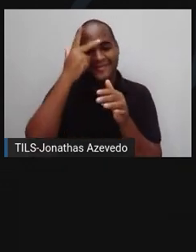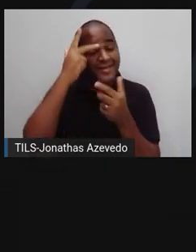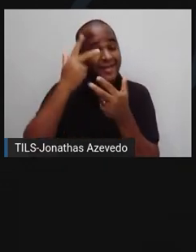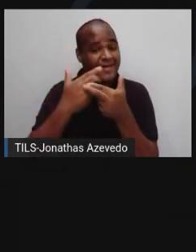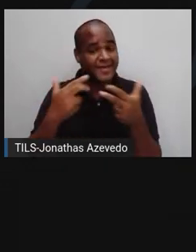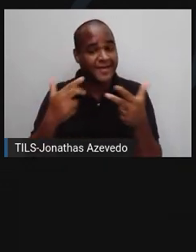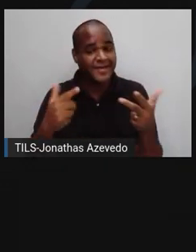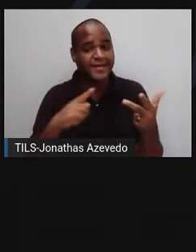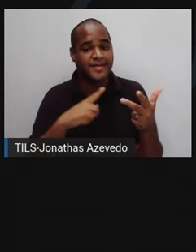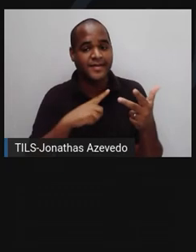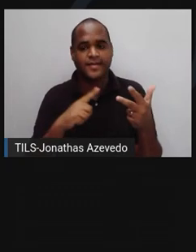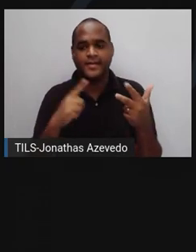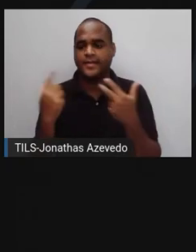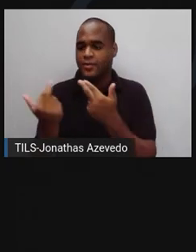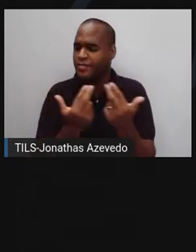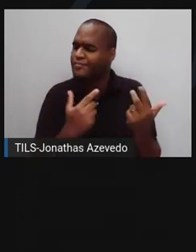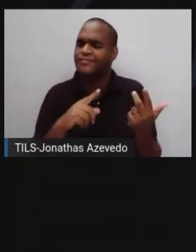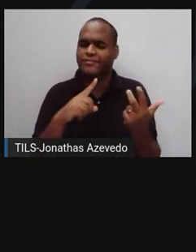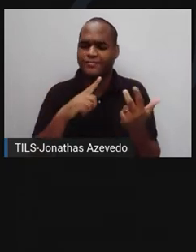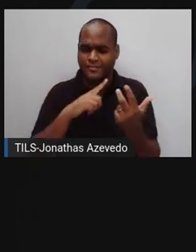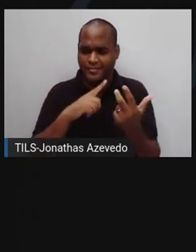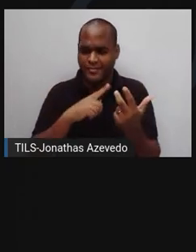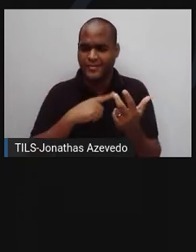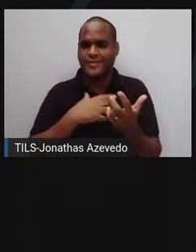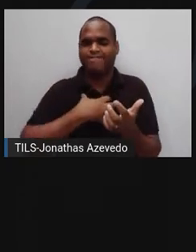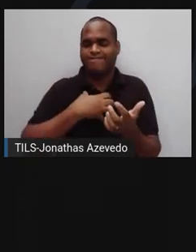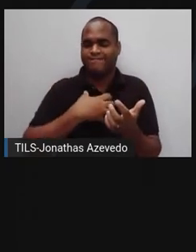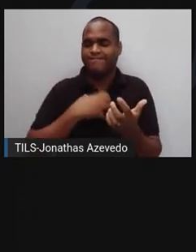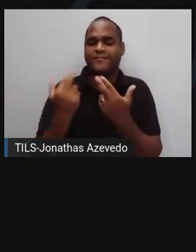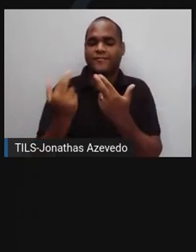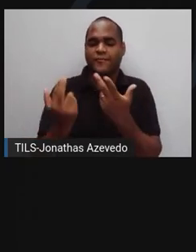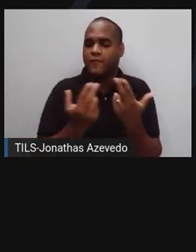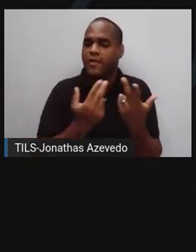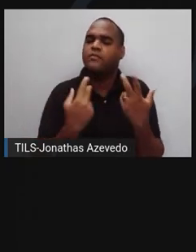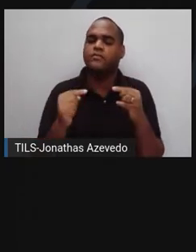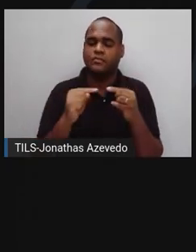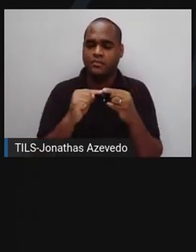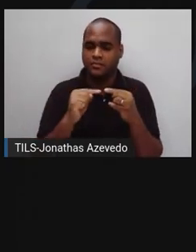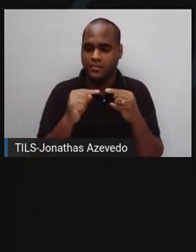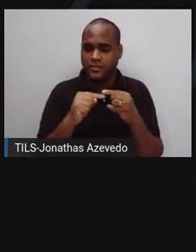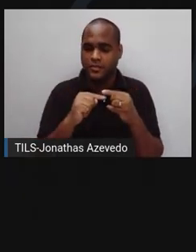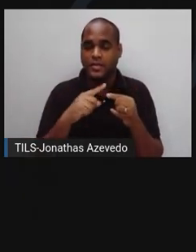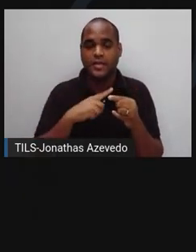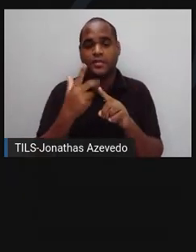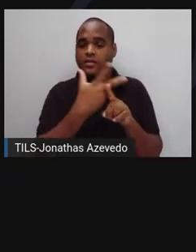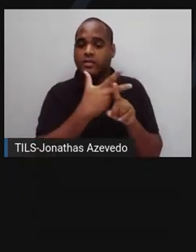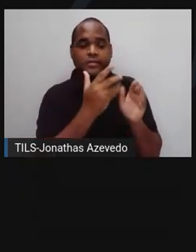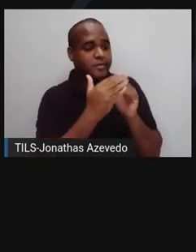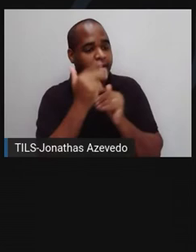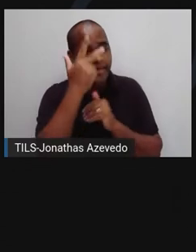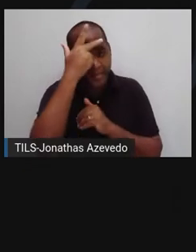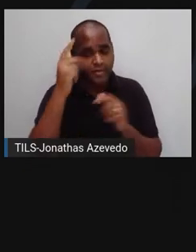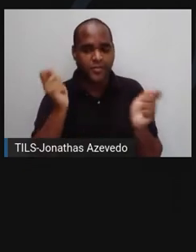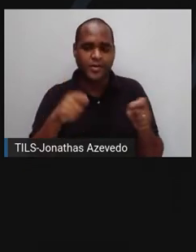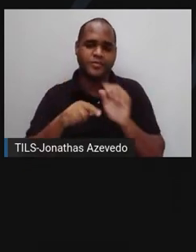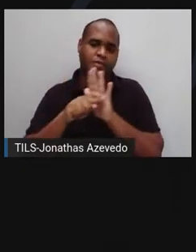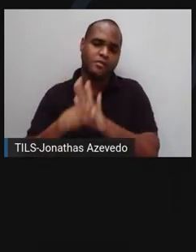com a mesma sensação com o mesmo sentimento que você procure ajuda